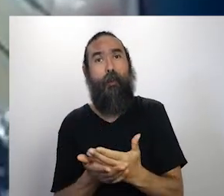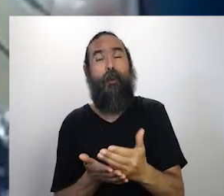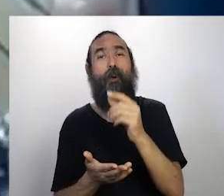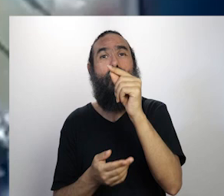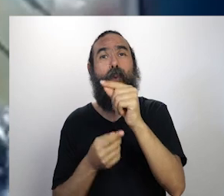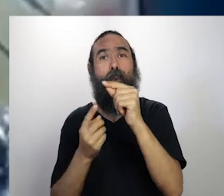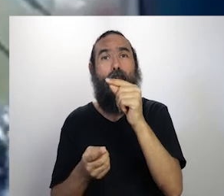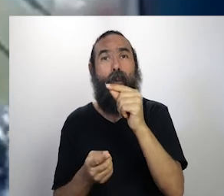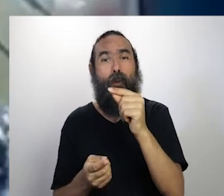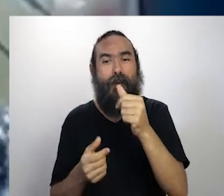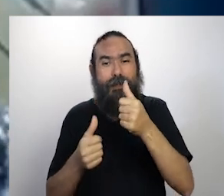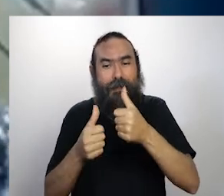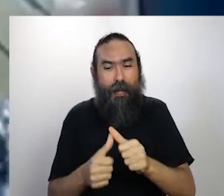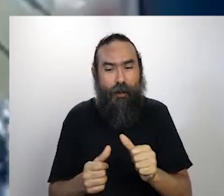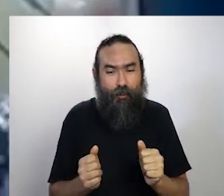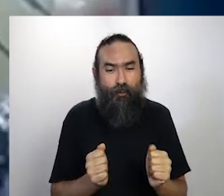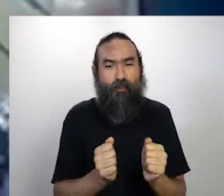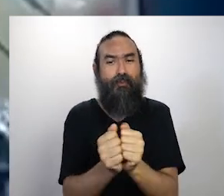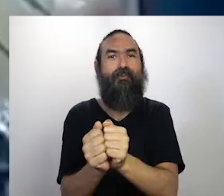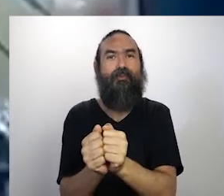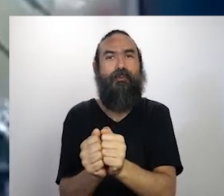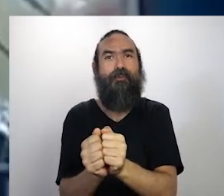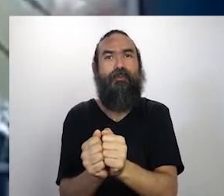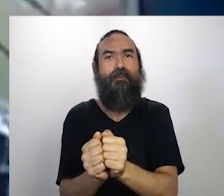parceiros desse...